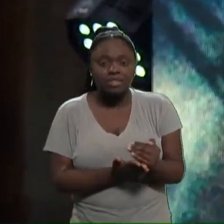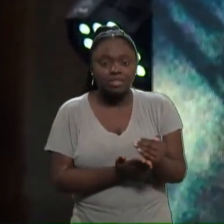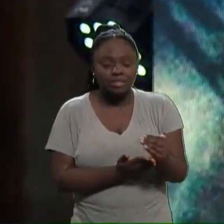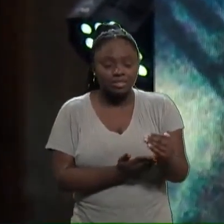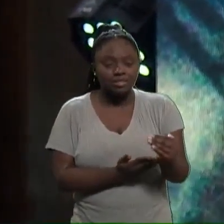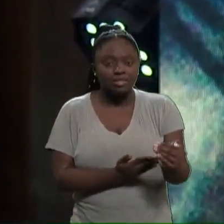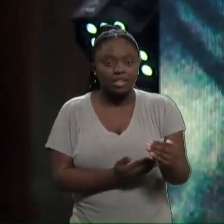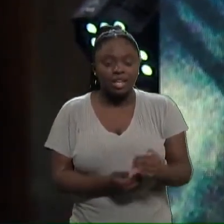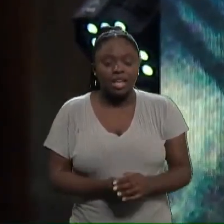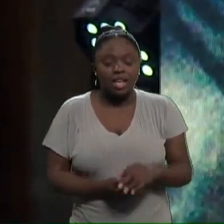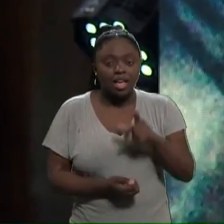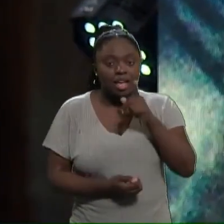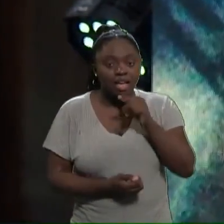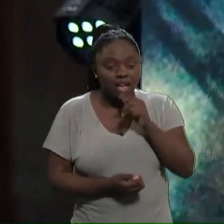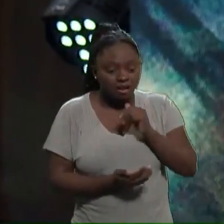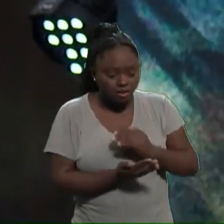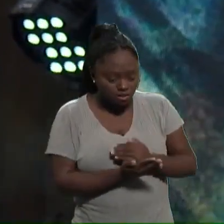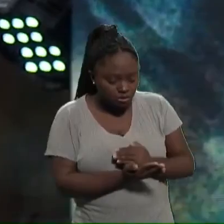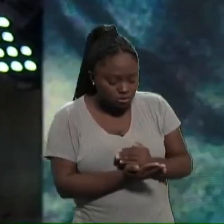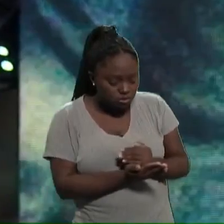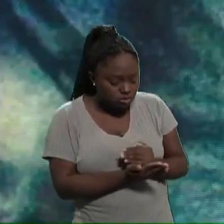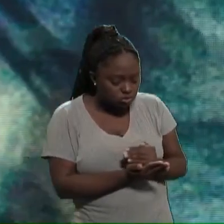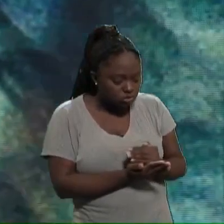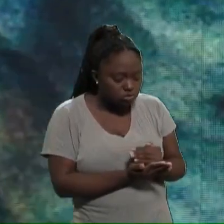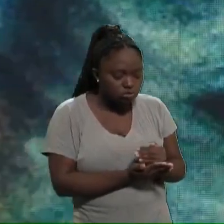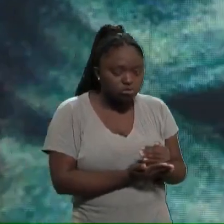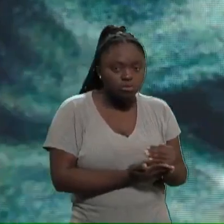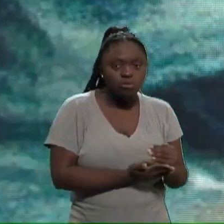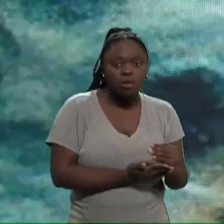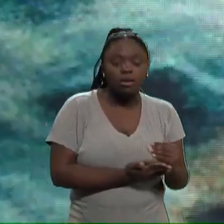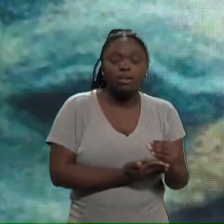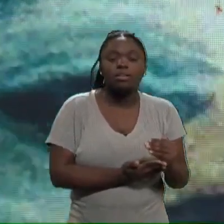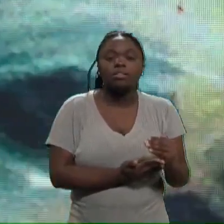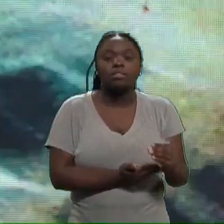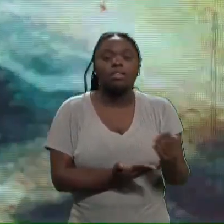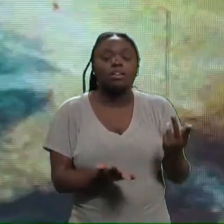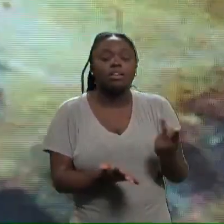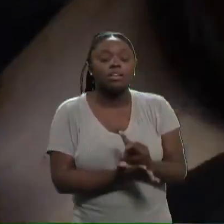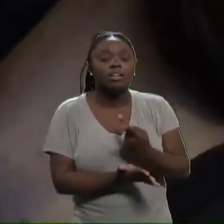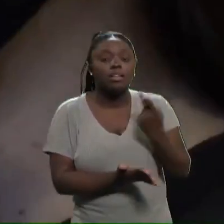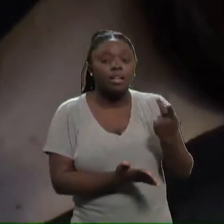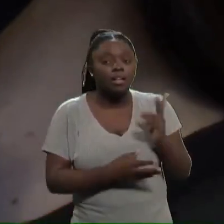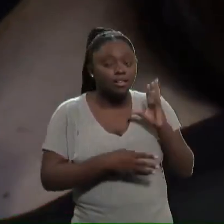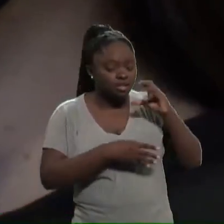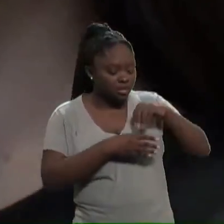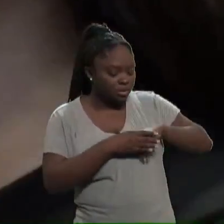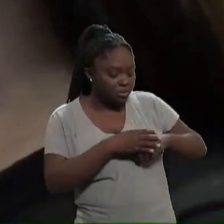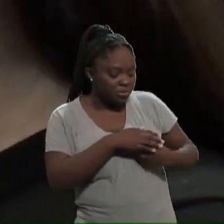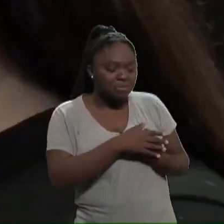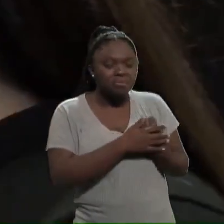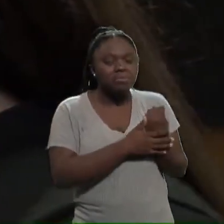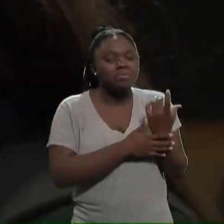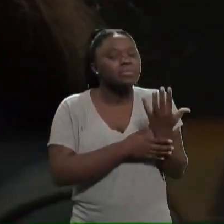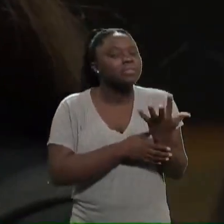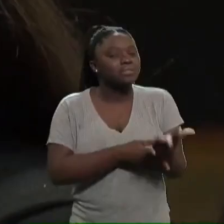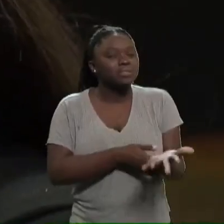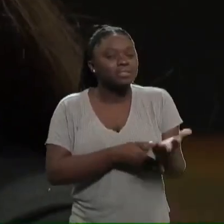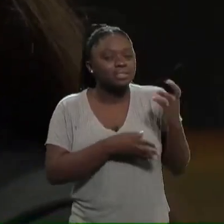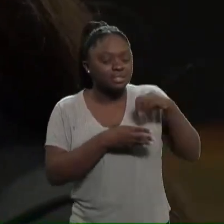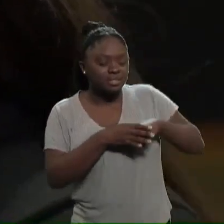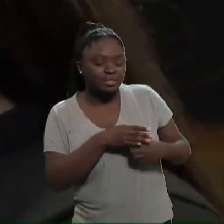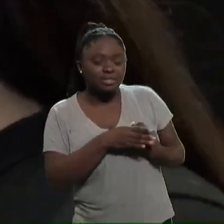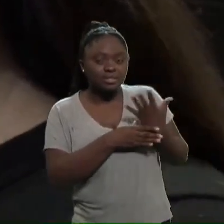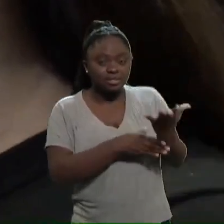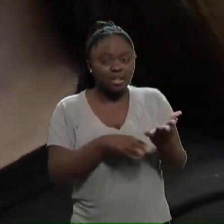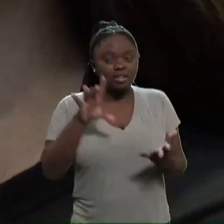E quando a água brota, ela não cai do céu, ela brota de dentro, ela brota de dentro. Deus